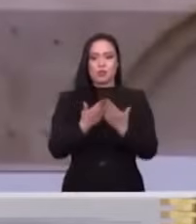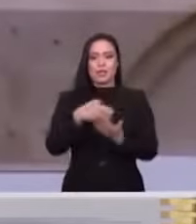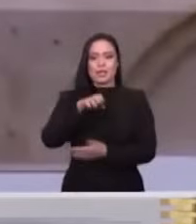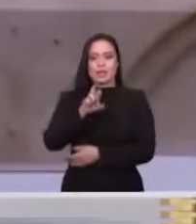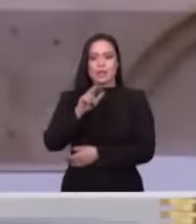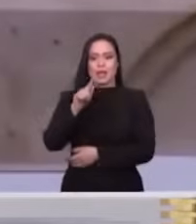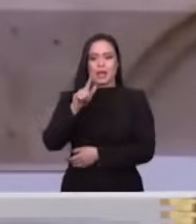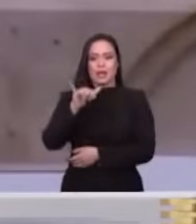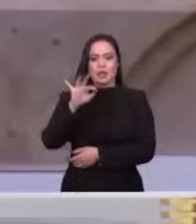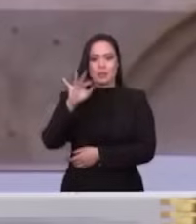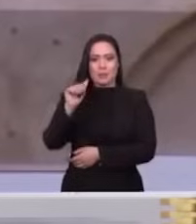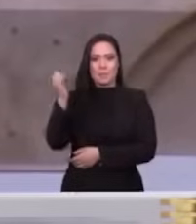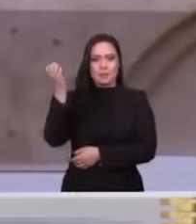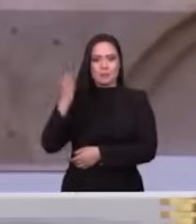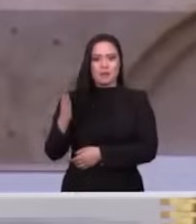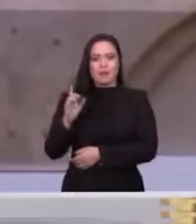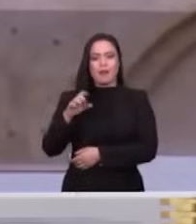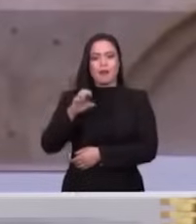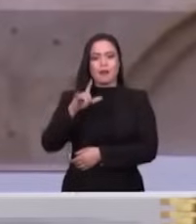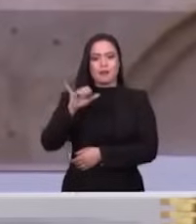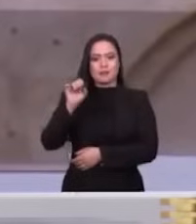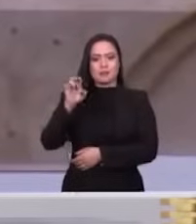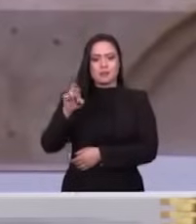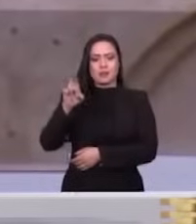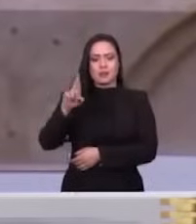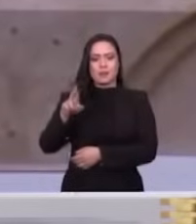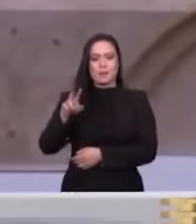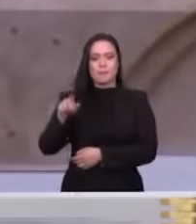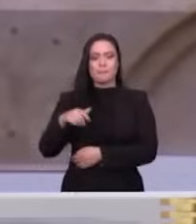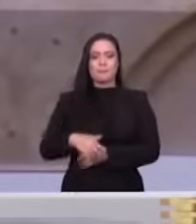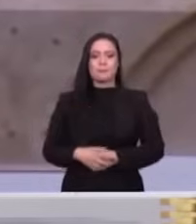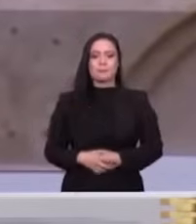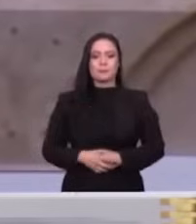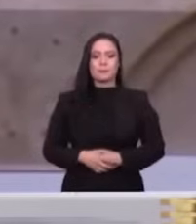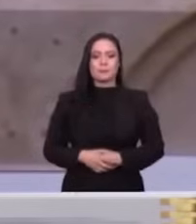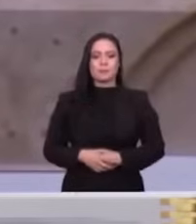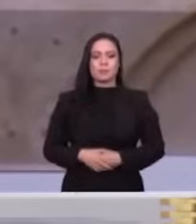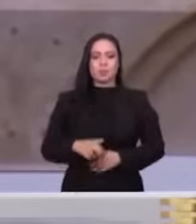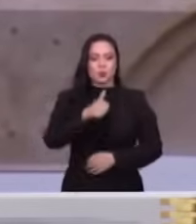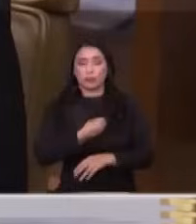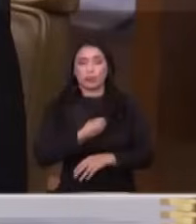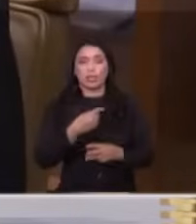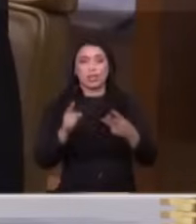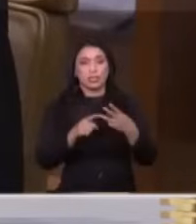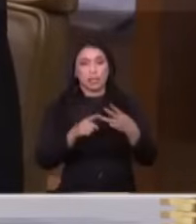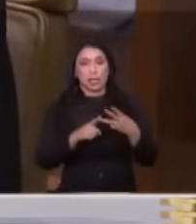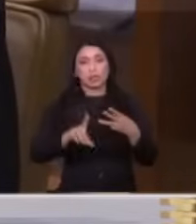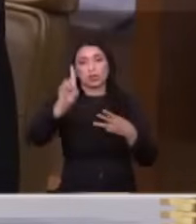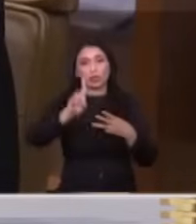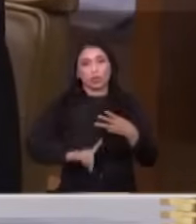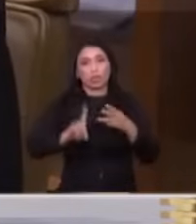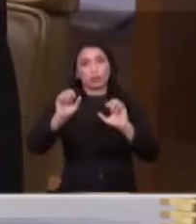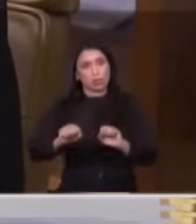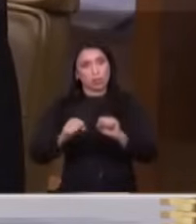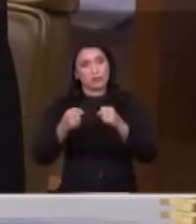os ministros declarem que a lei é válida. A avaliação que eles fazem é o seguinte: os partidos argumentam que a lei